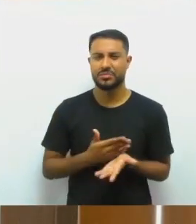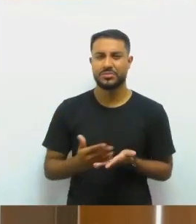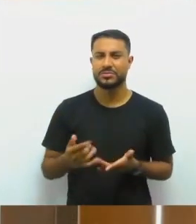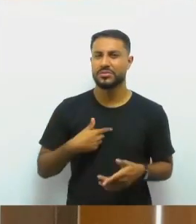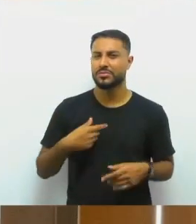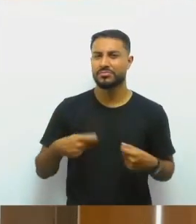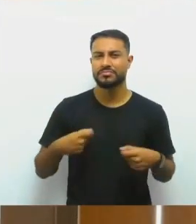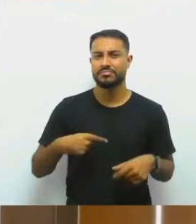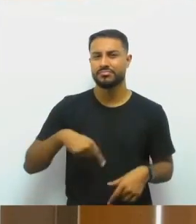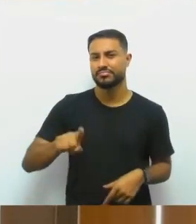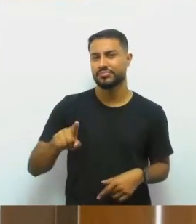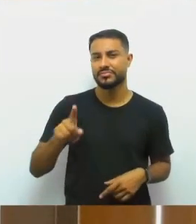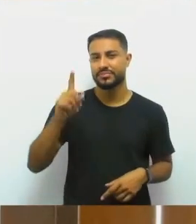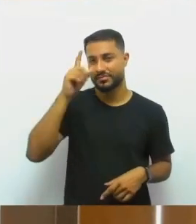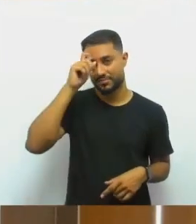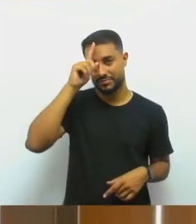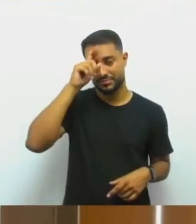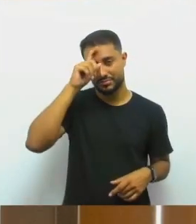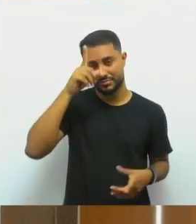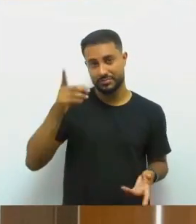Naturalmente, essa pessoa ia para onde?